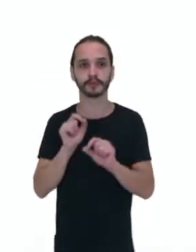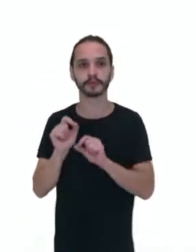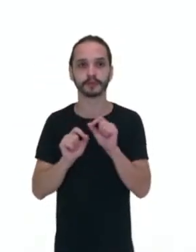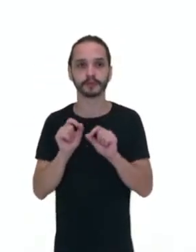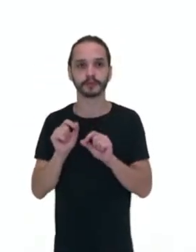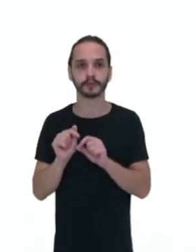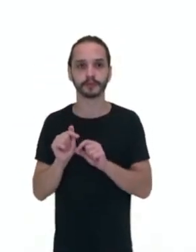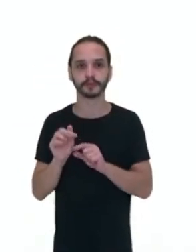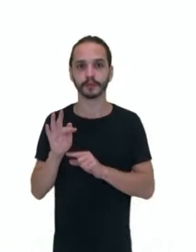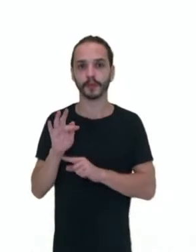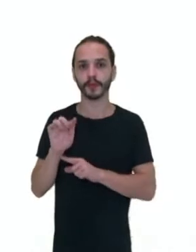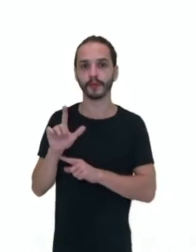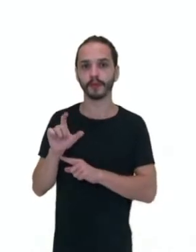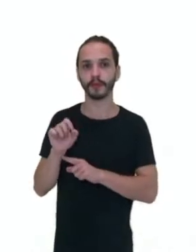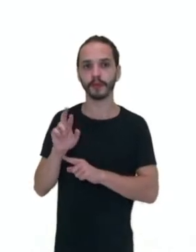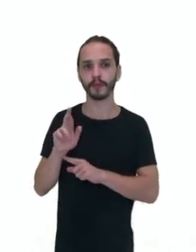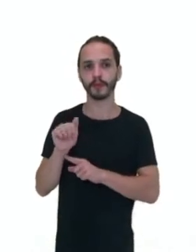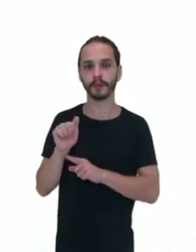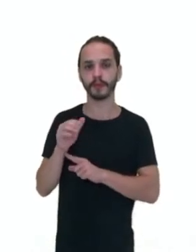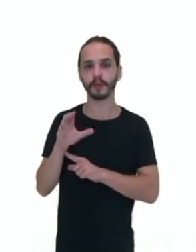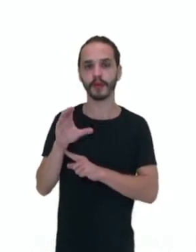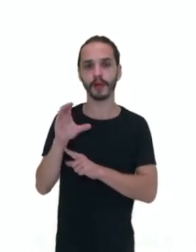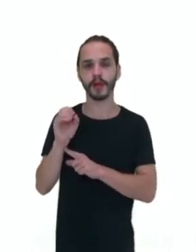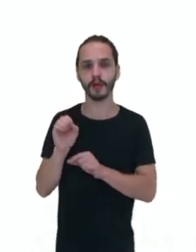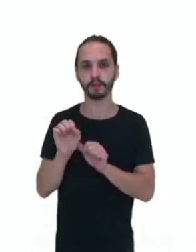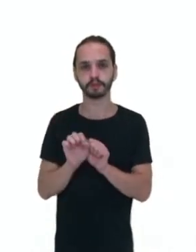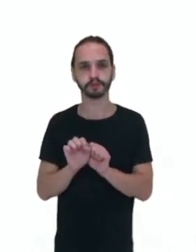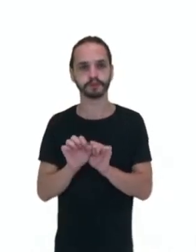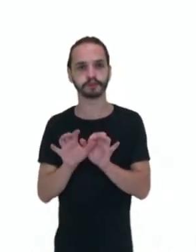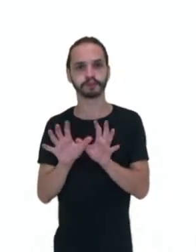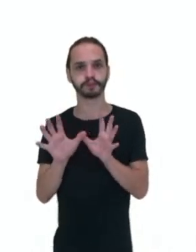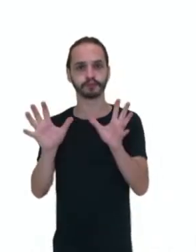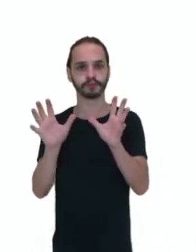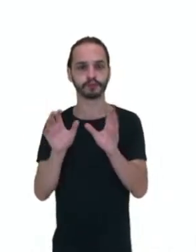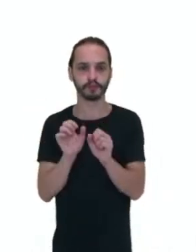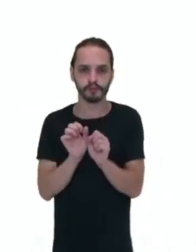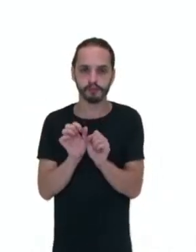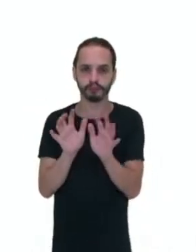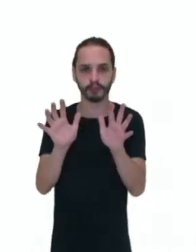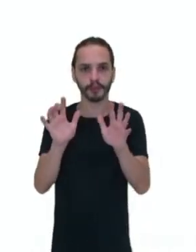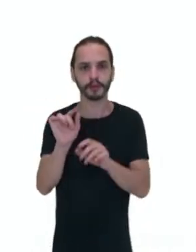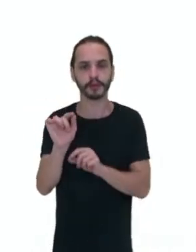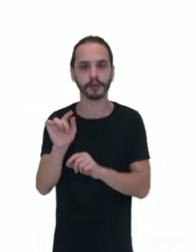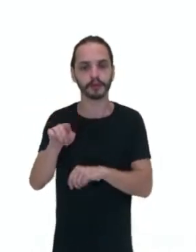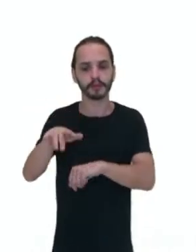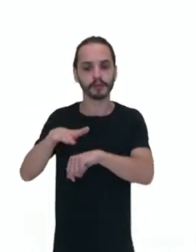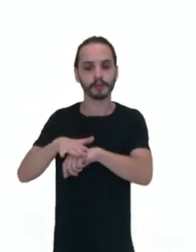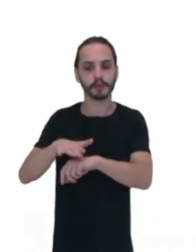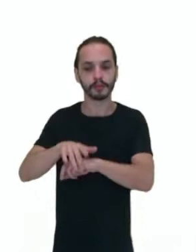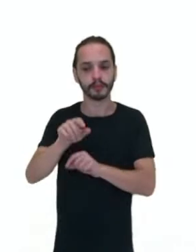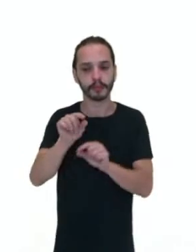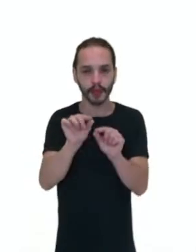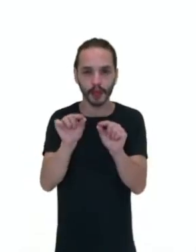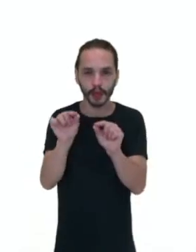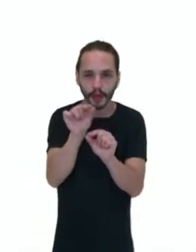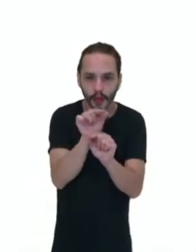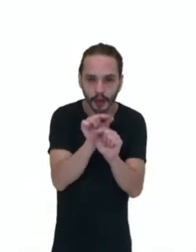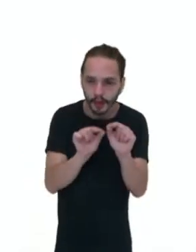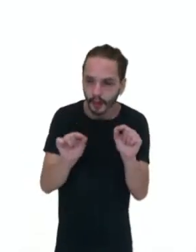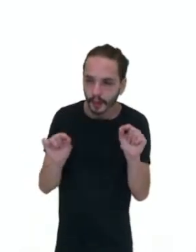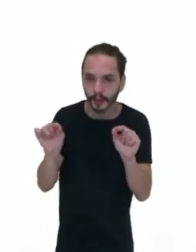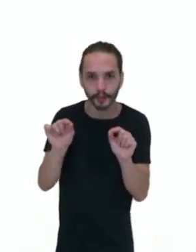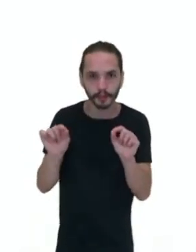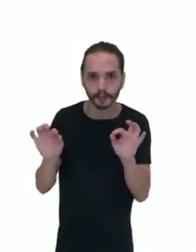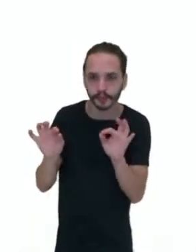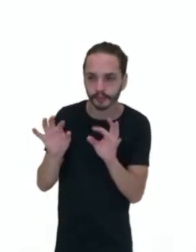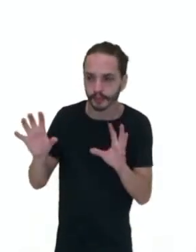ou bloom, né? O bloom é o florescimento, né? Fluorescente ali, Esses organismos microscópicos